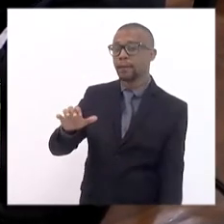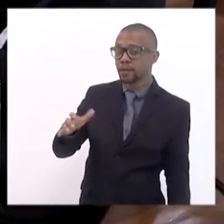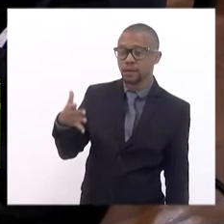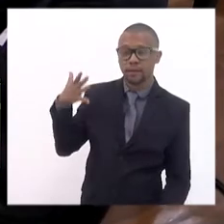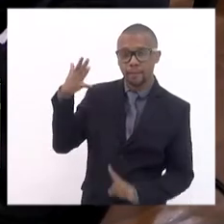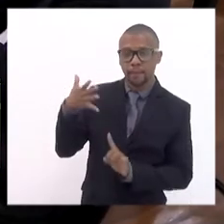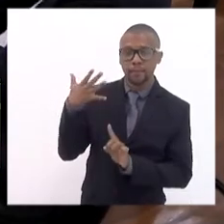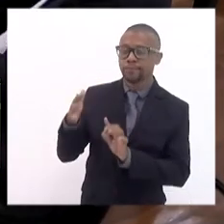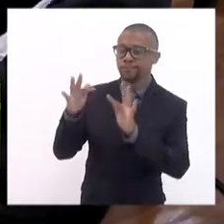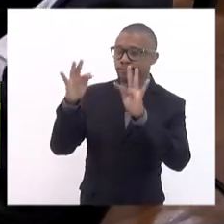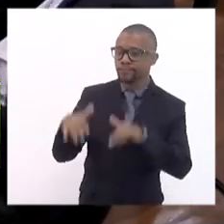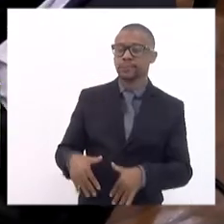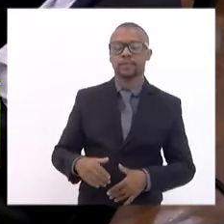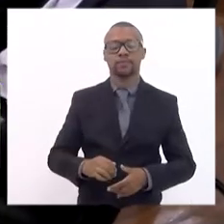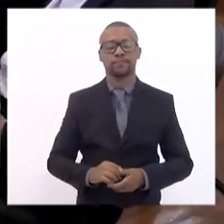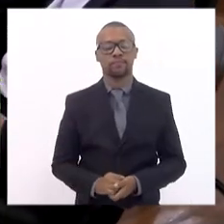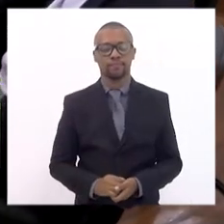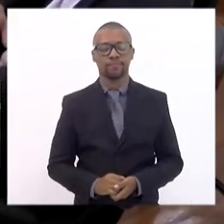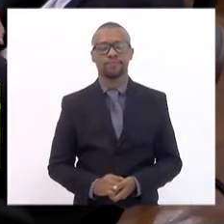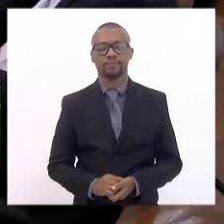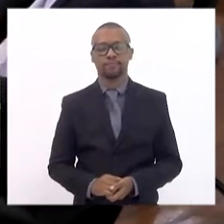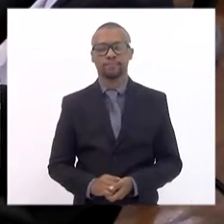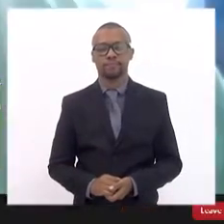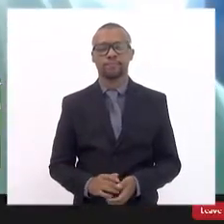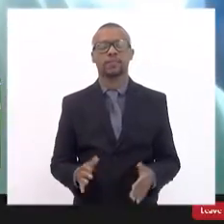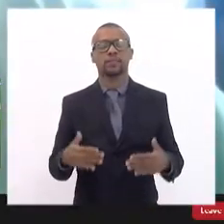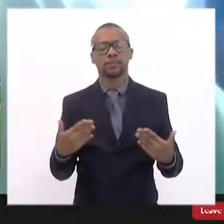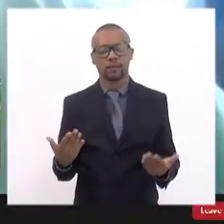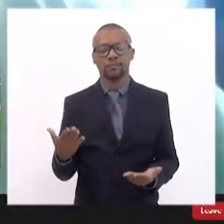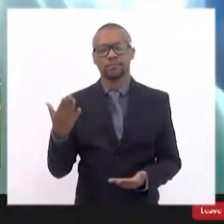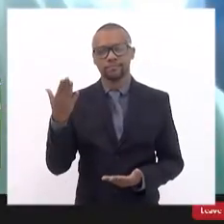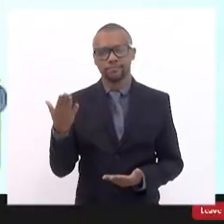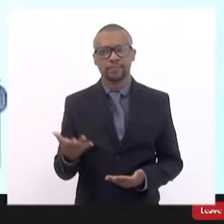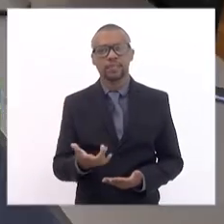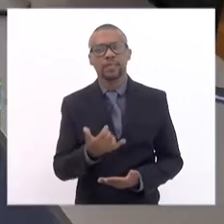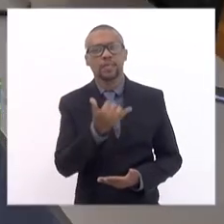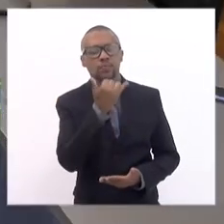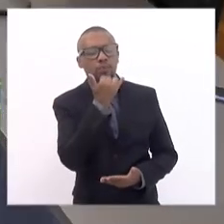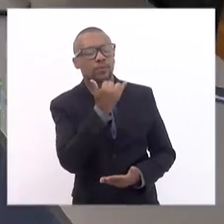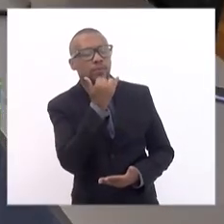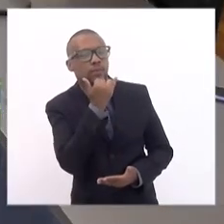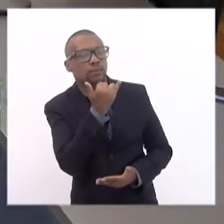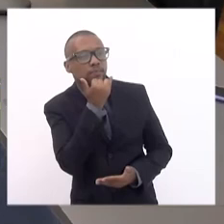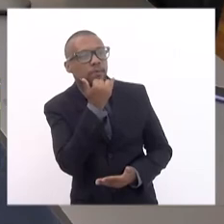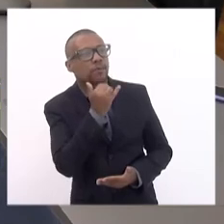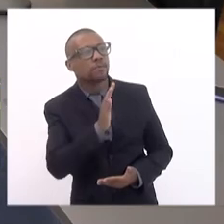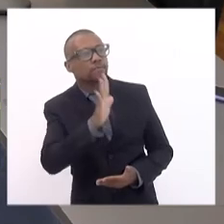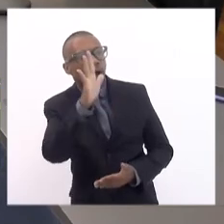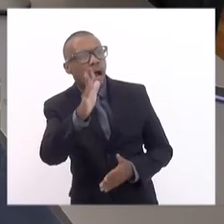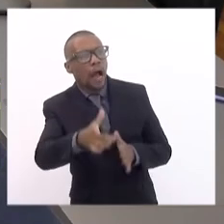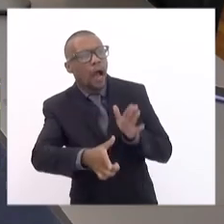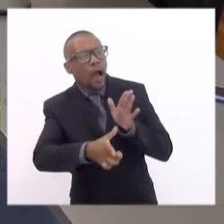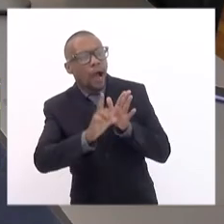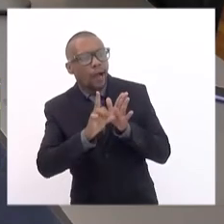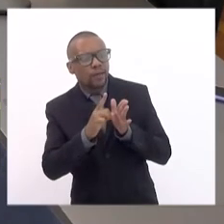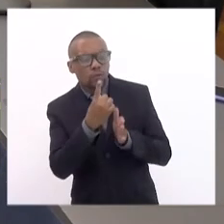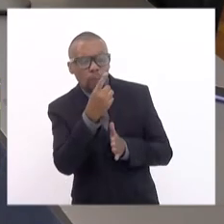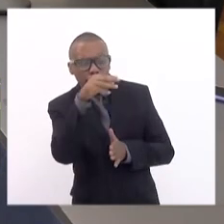palavra. Olha, Valdec. Deputado, me permite falar antes do senhor? Um